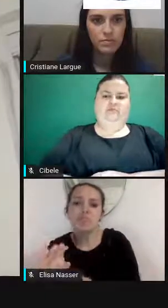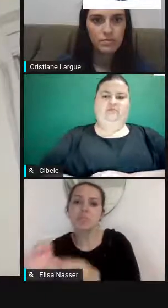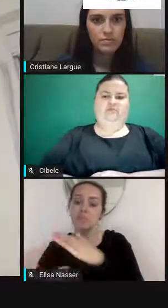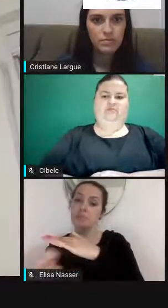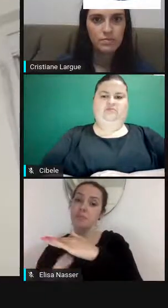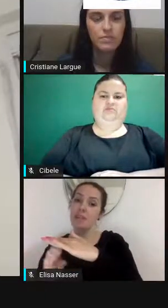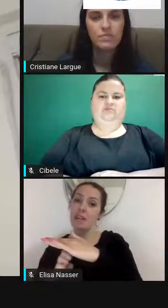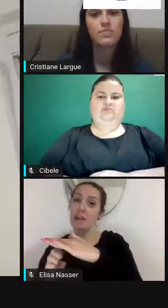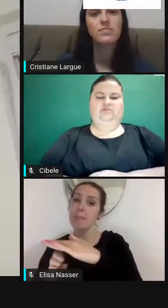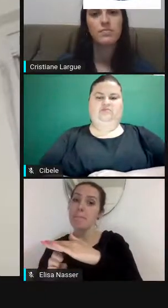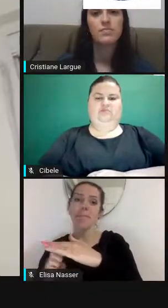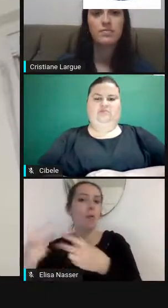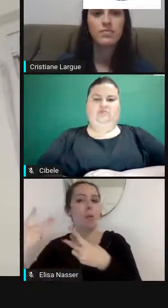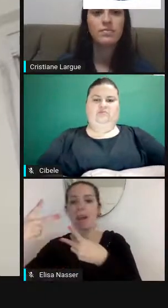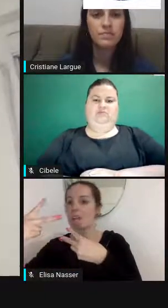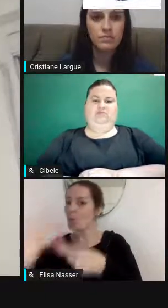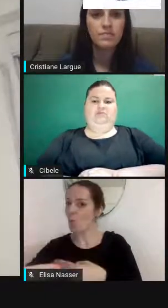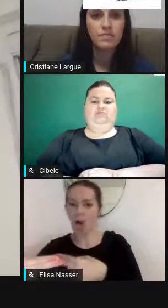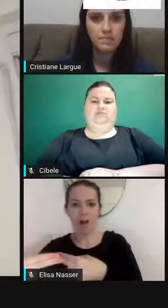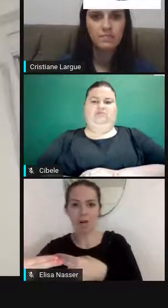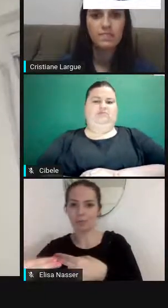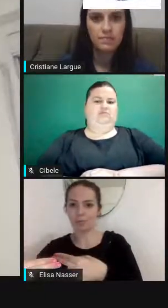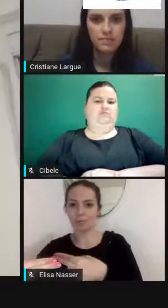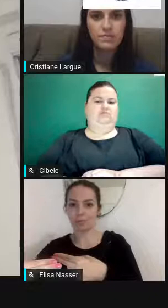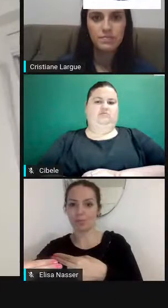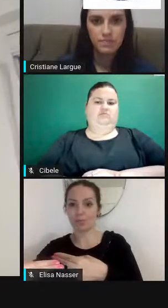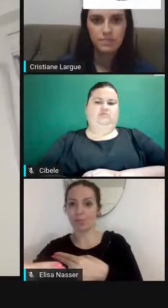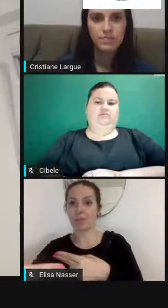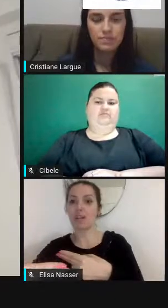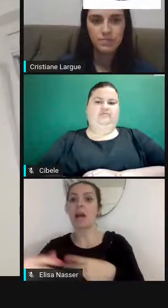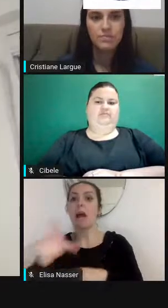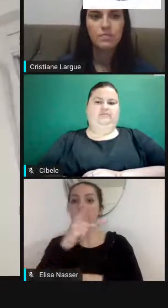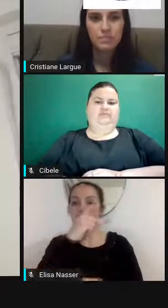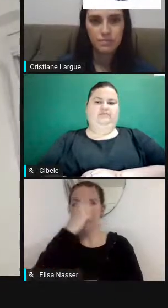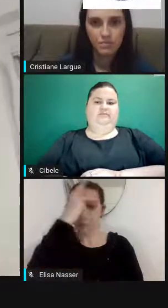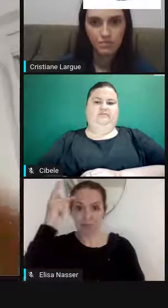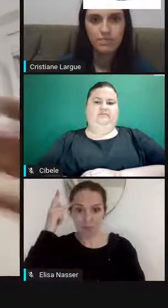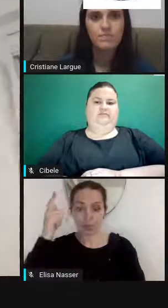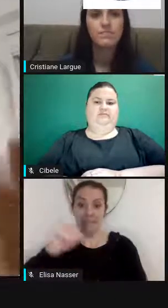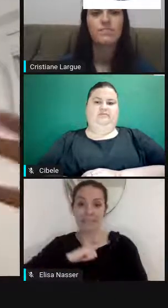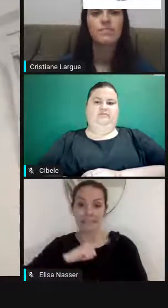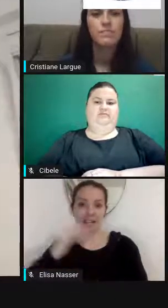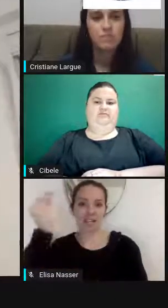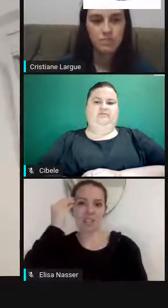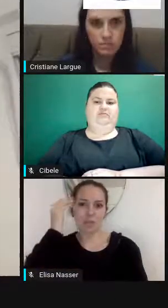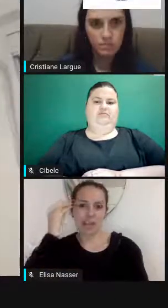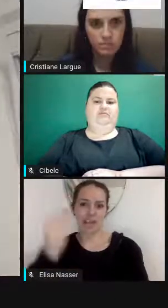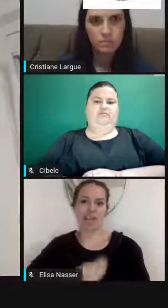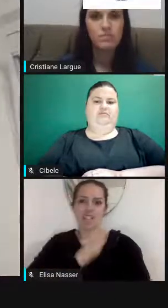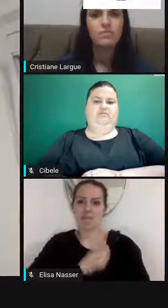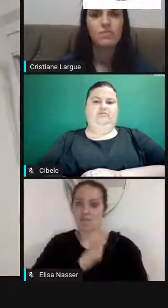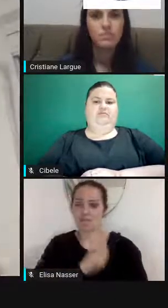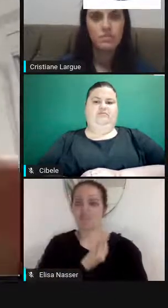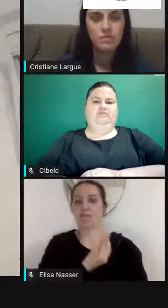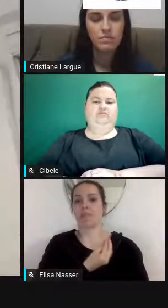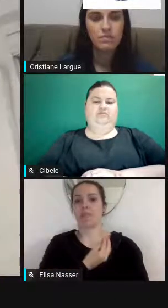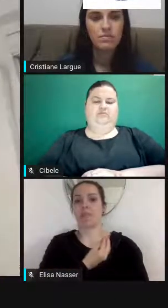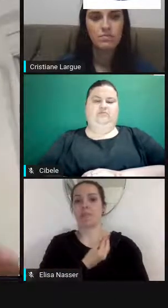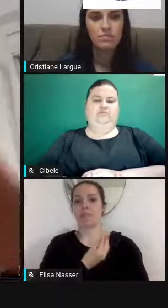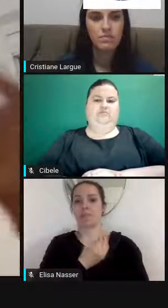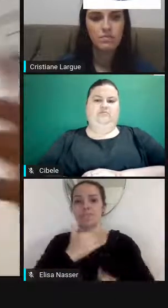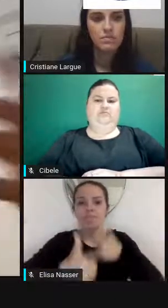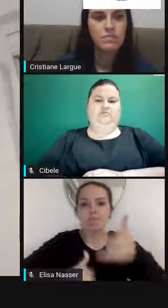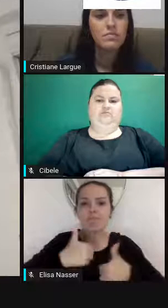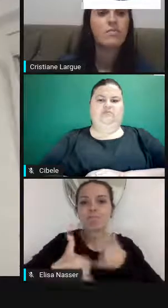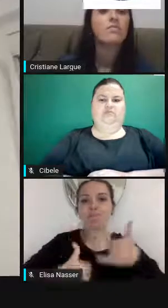não vai se a mesma aula de quem tá trabalhando não vai se ali na aula de quem tem vivência de Campo Tem tendência do jogo mesmo porque o jogo é diferente